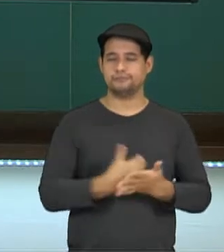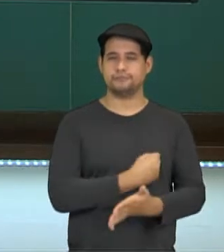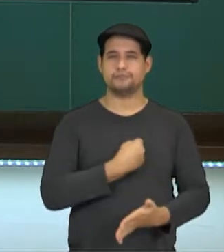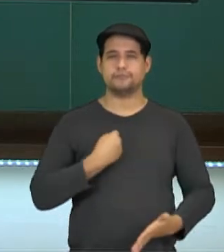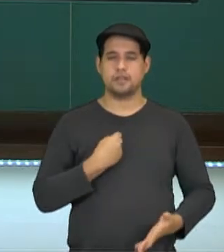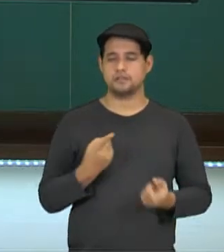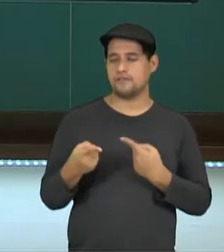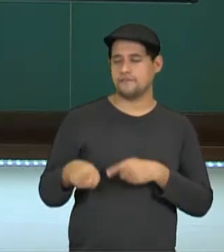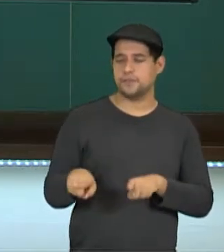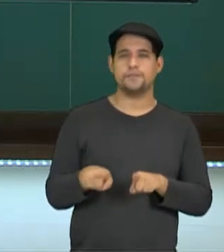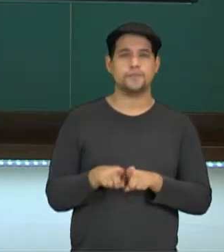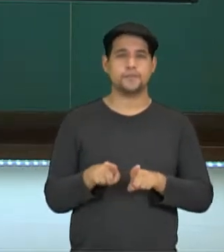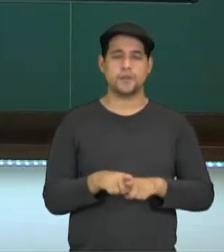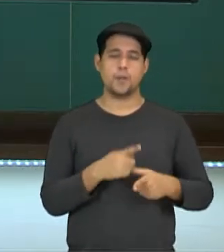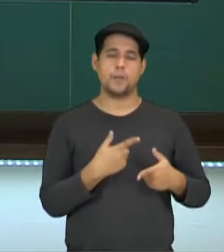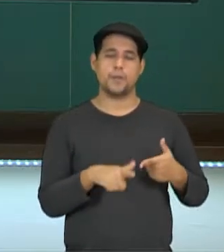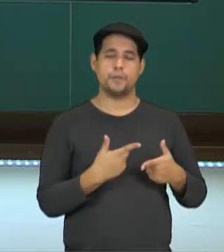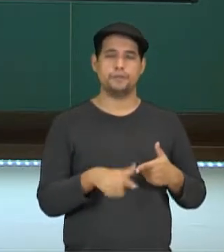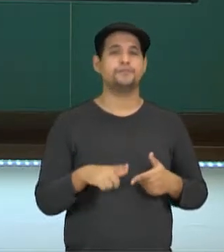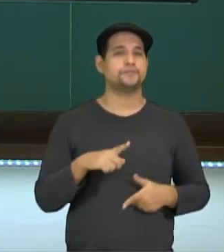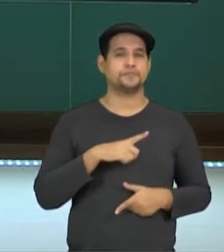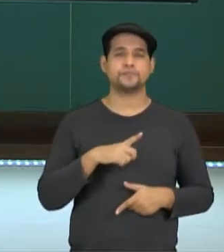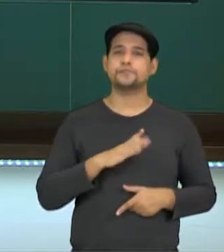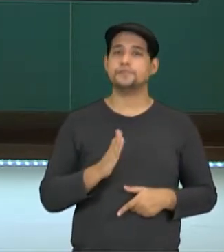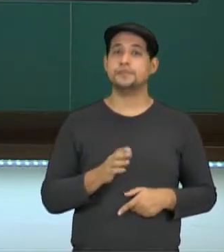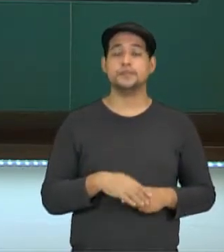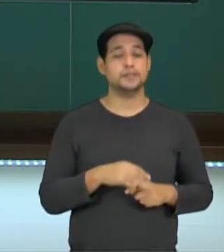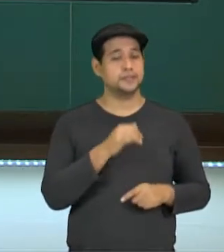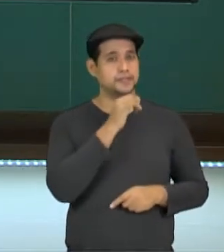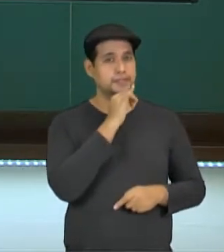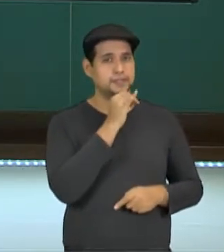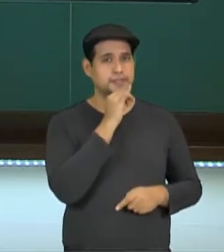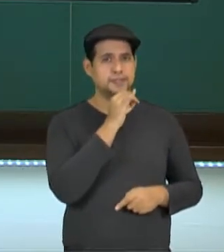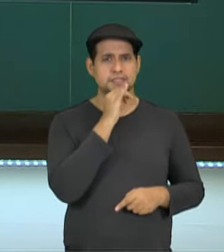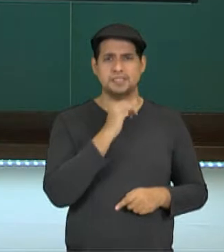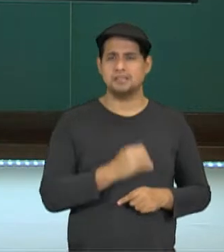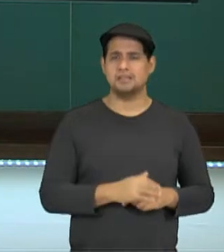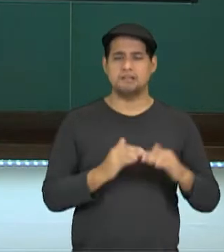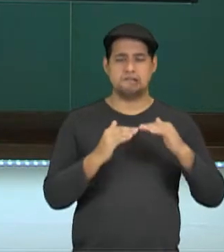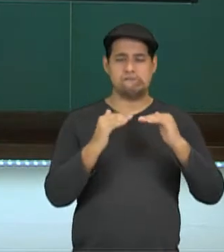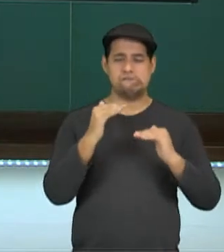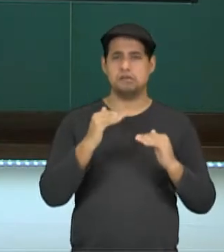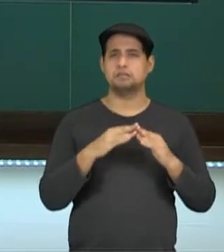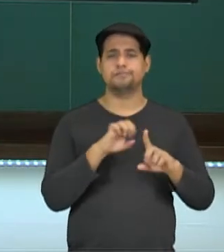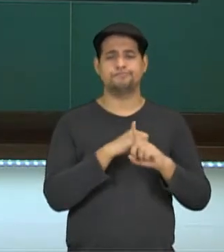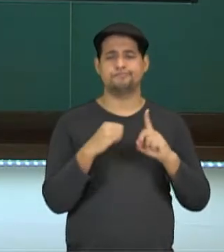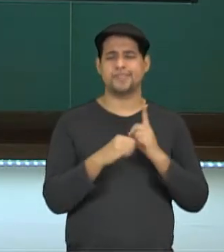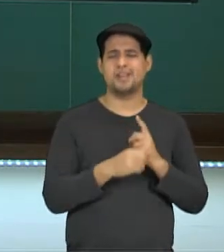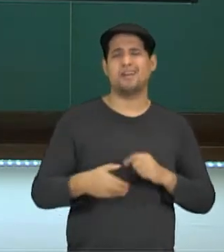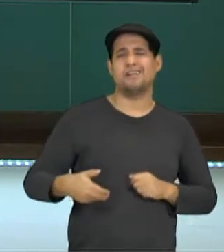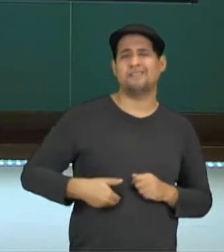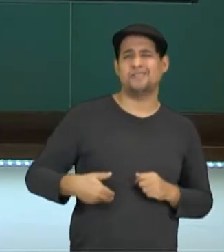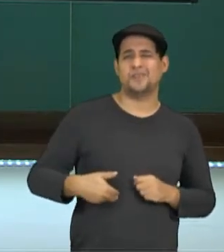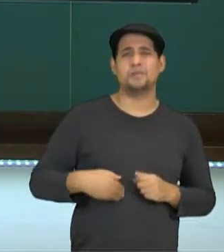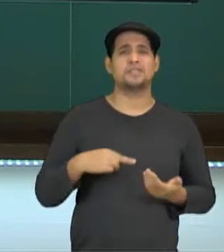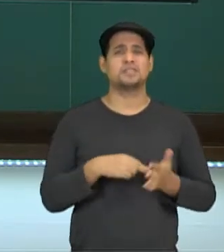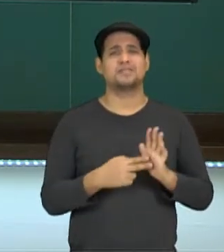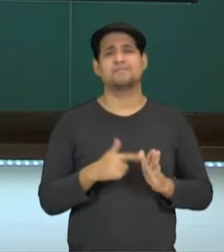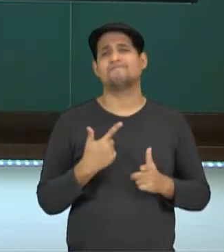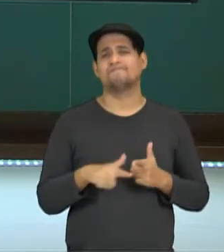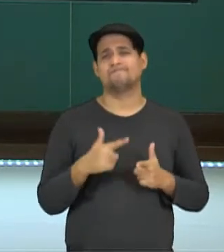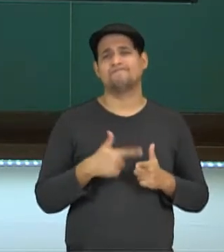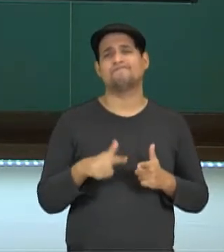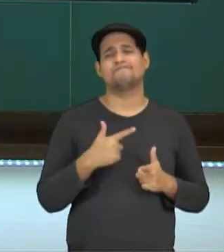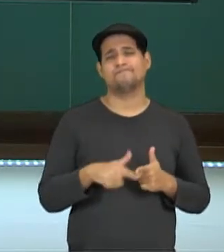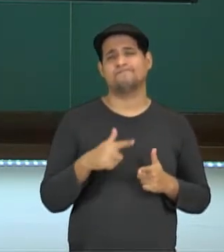esses desafios, superar esses problemas, né? Então, por exemplo, né, a desigualdade social, a fome, ele é um problema do mundo